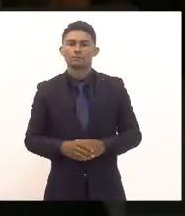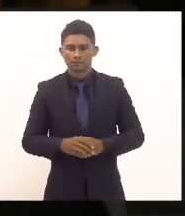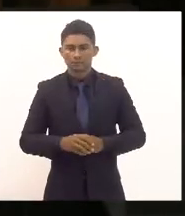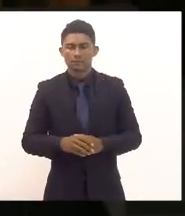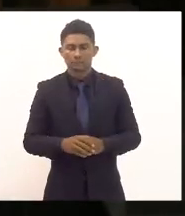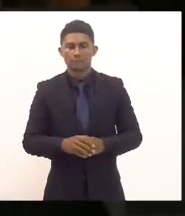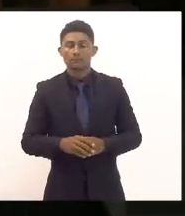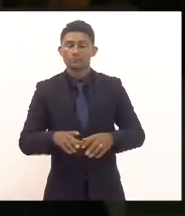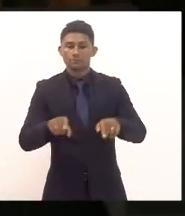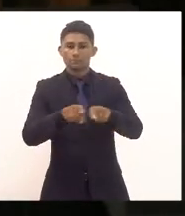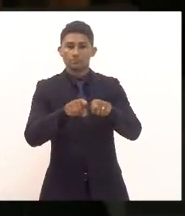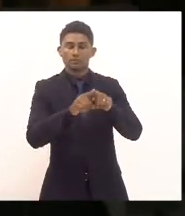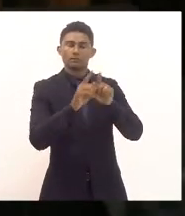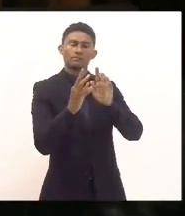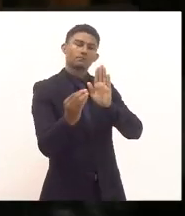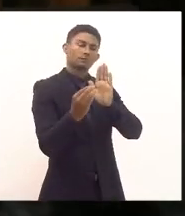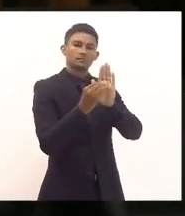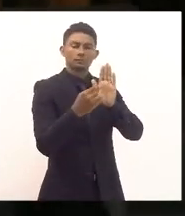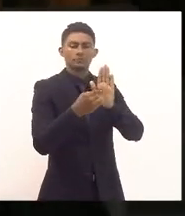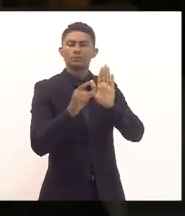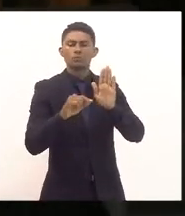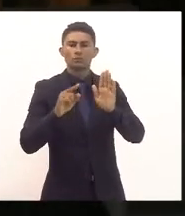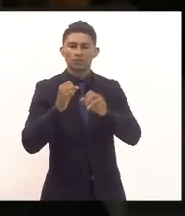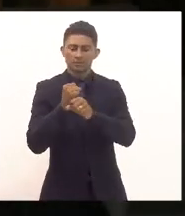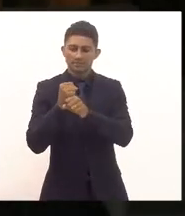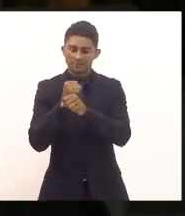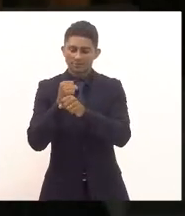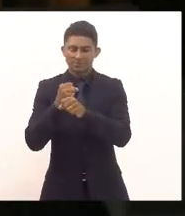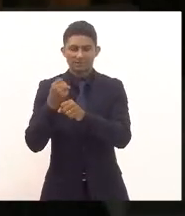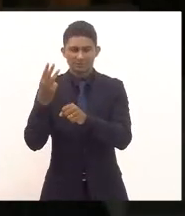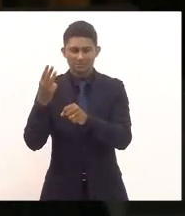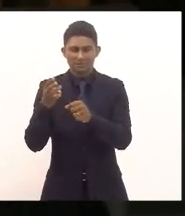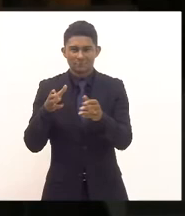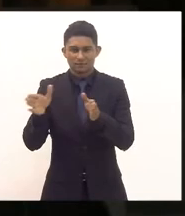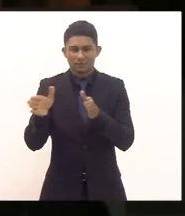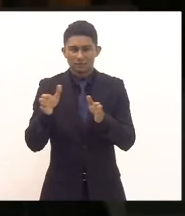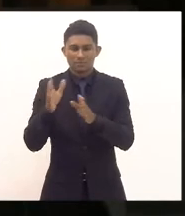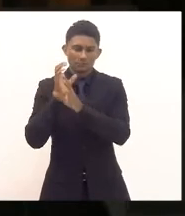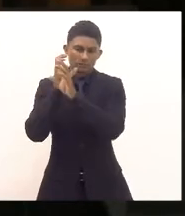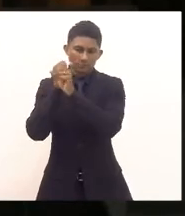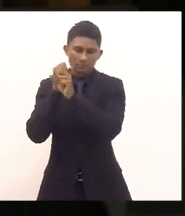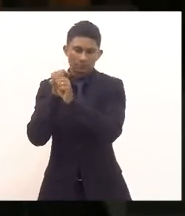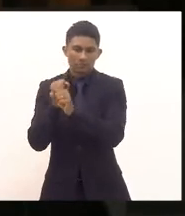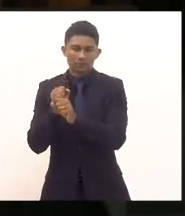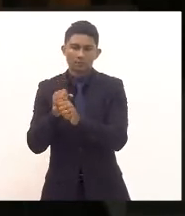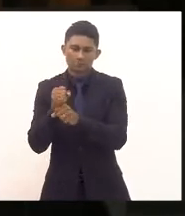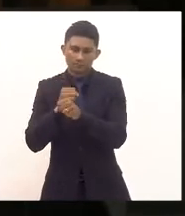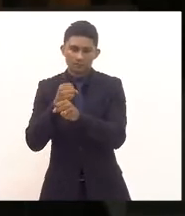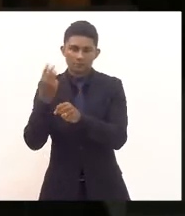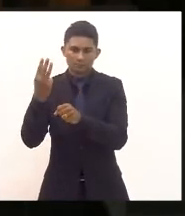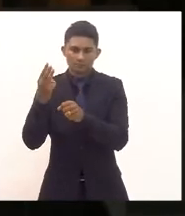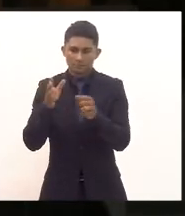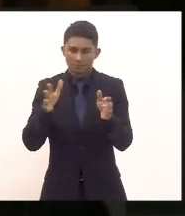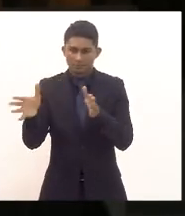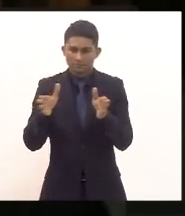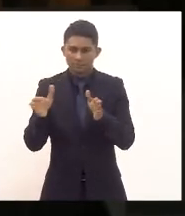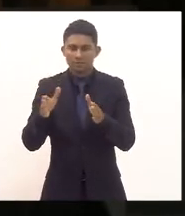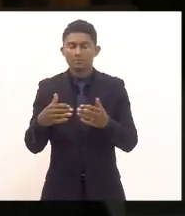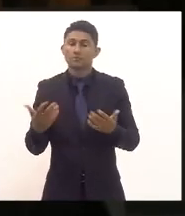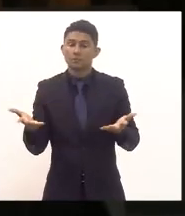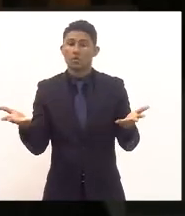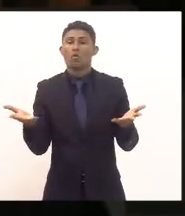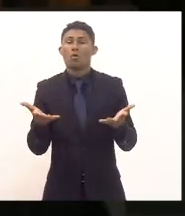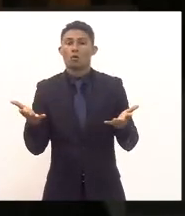incluí no triênio e no cálculo do triênio que hoje